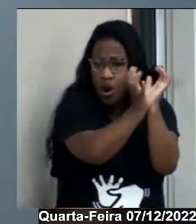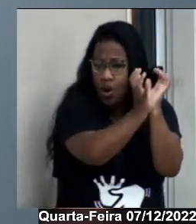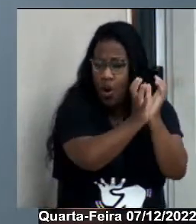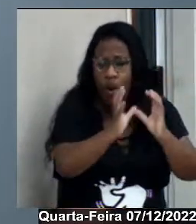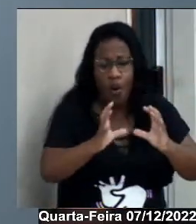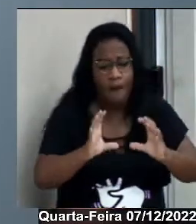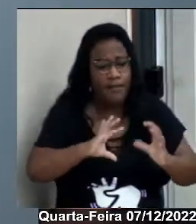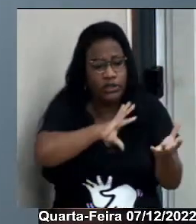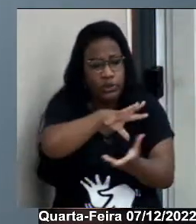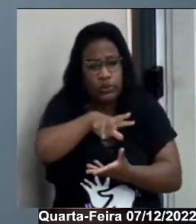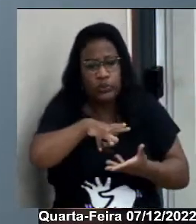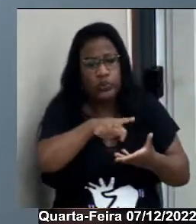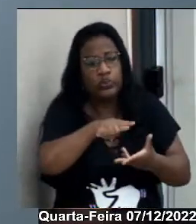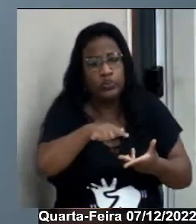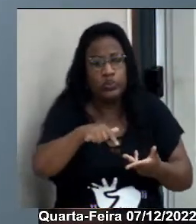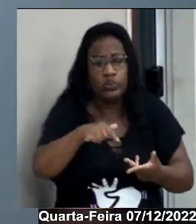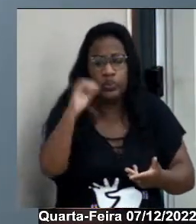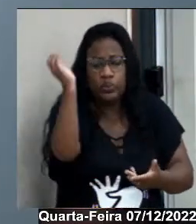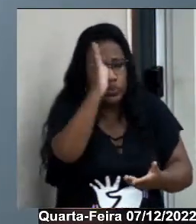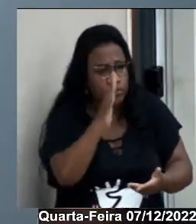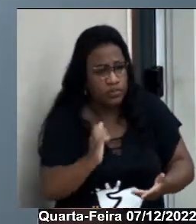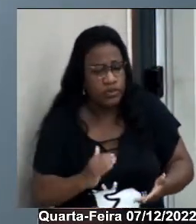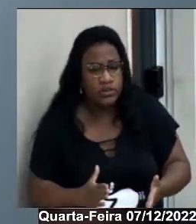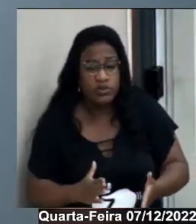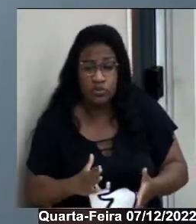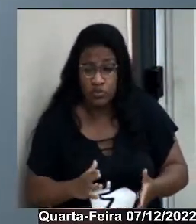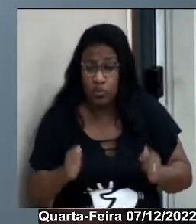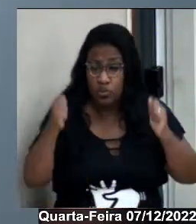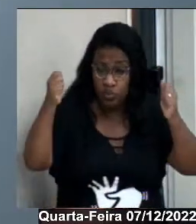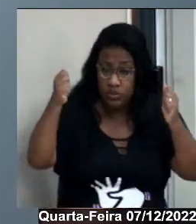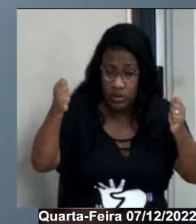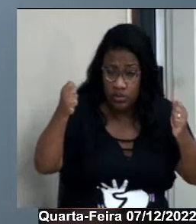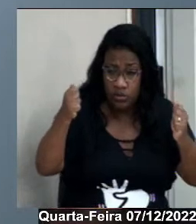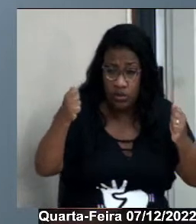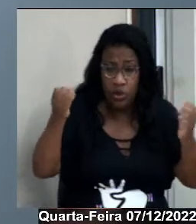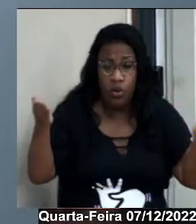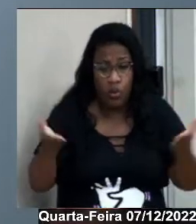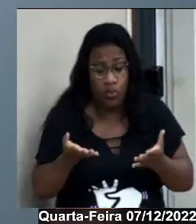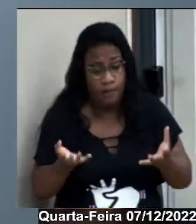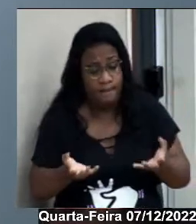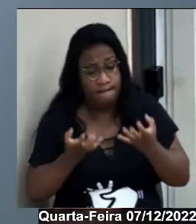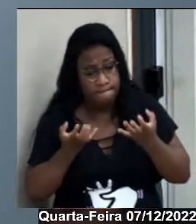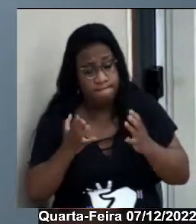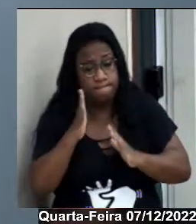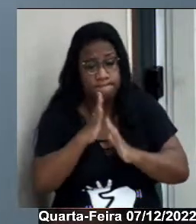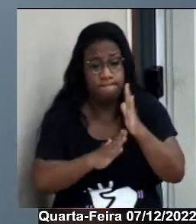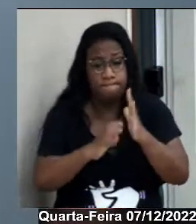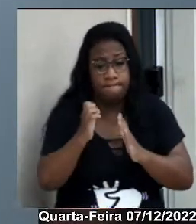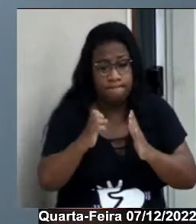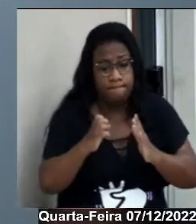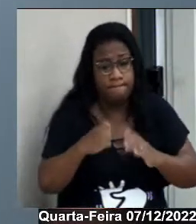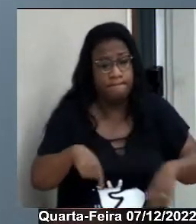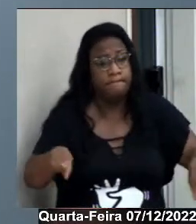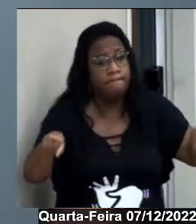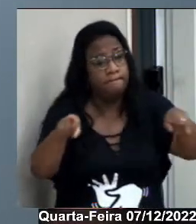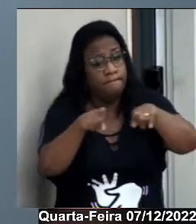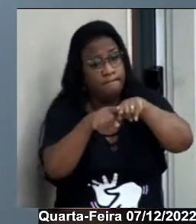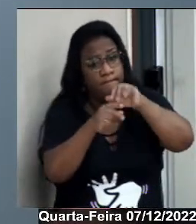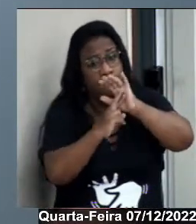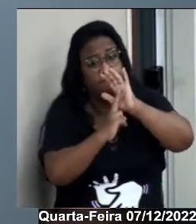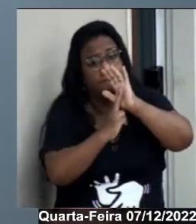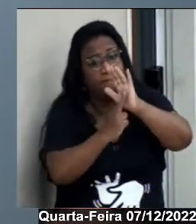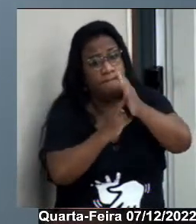ganhar, todos numa só bandeira. Essa é a nossa ideia, é que o Embu das Artes e a região possa ter um